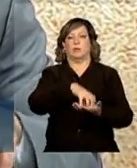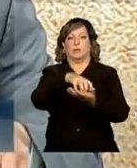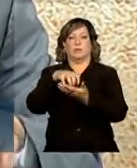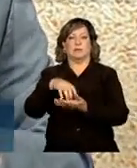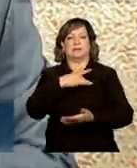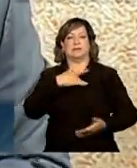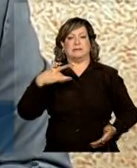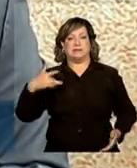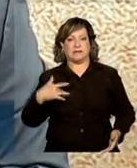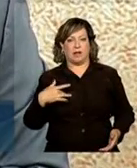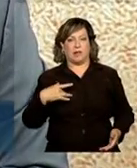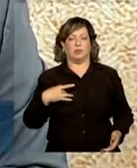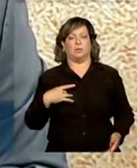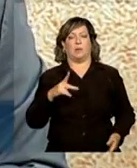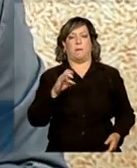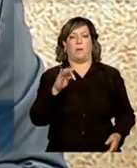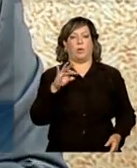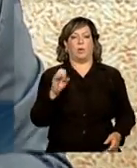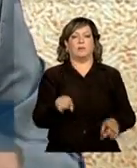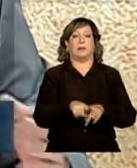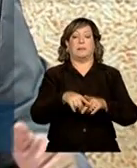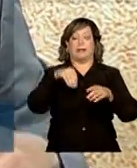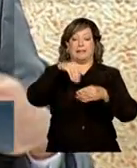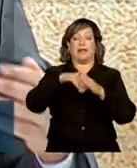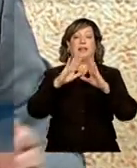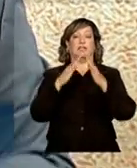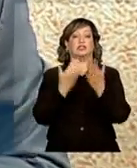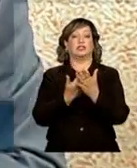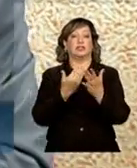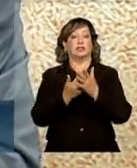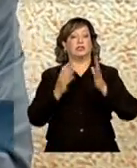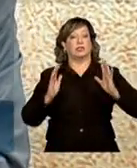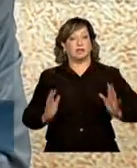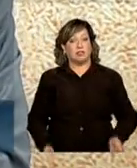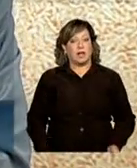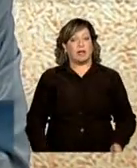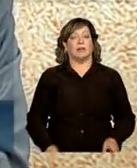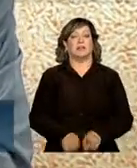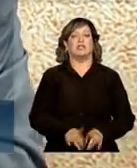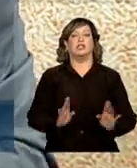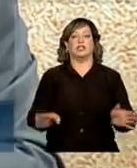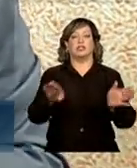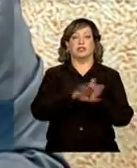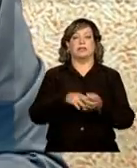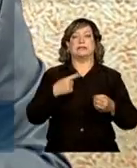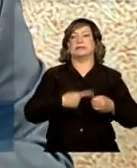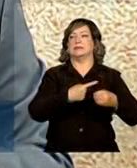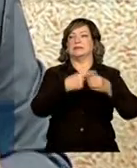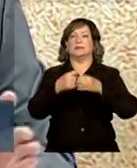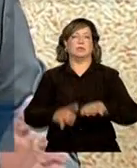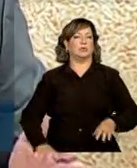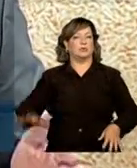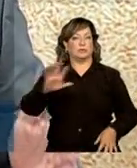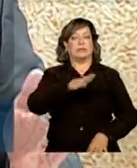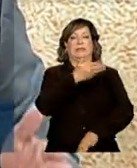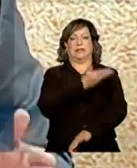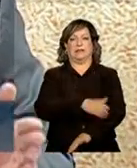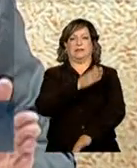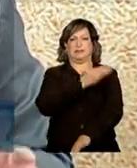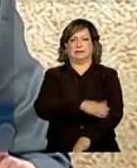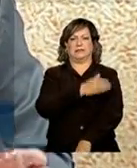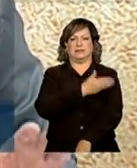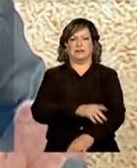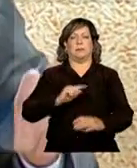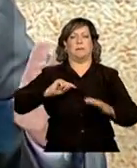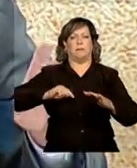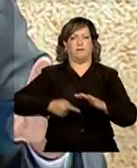por isso eh a distribuição do material já chegou nos Estados nos municípios por conta disso e também esse treinamento intensivo